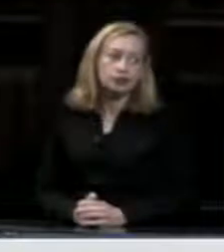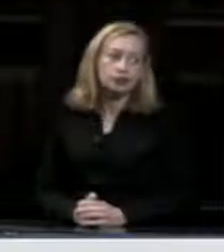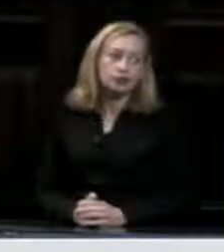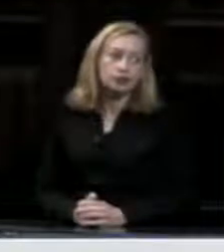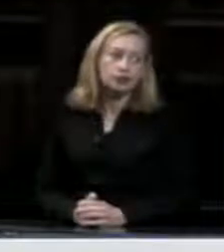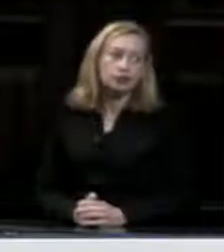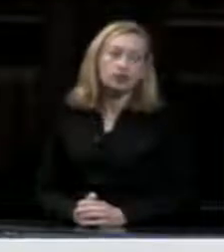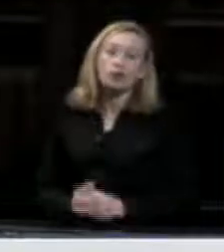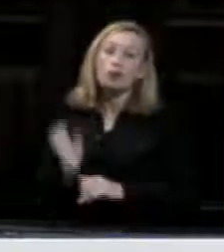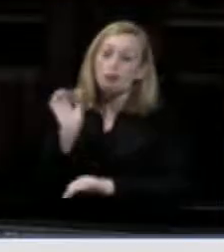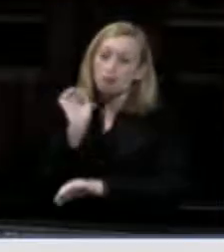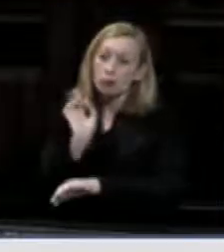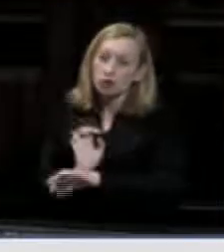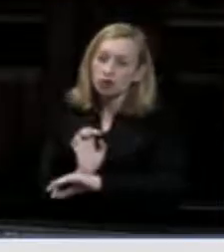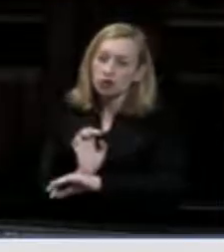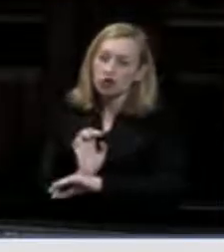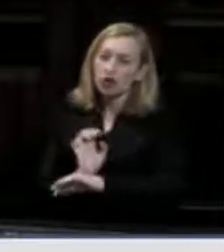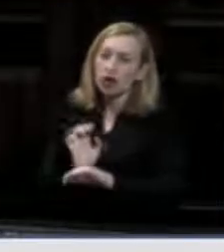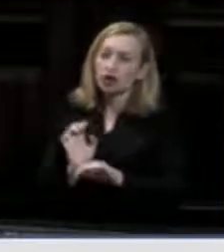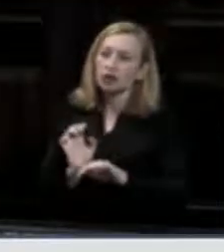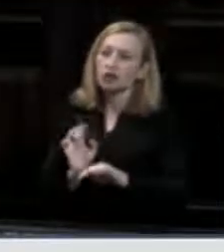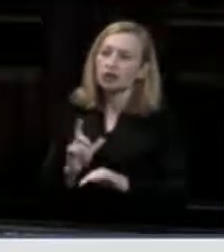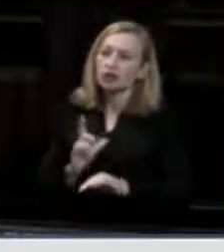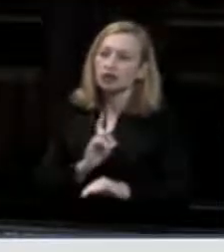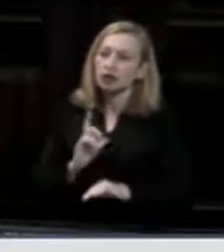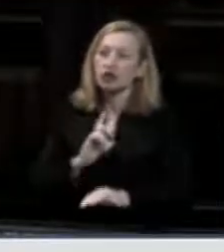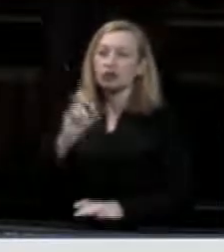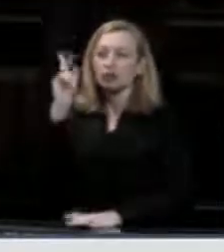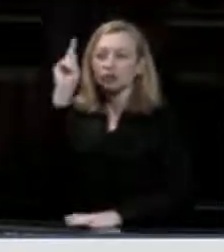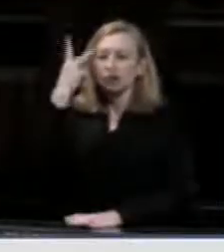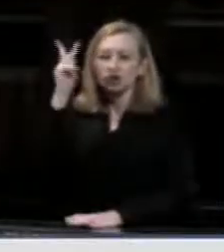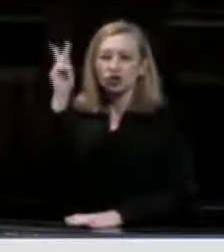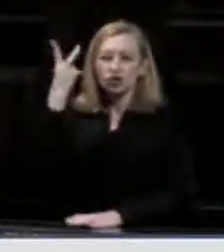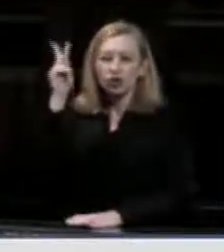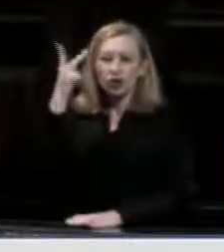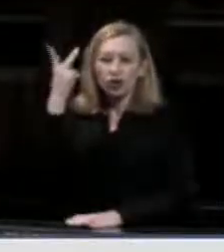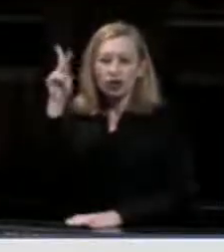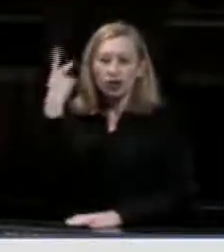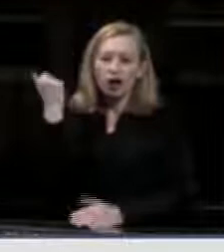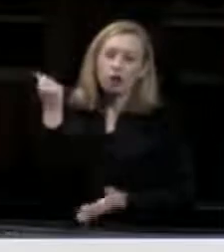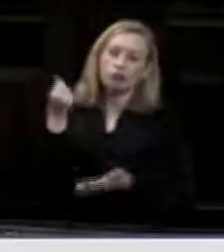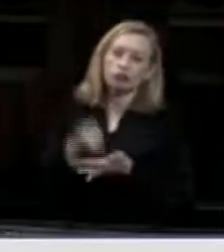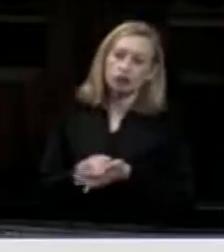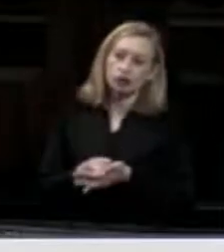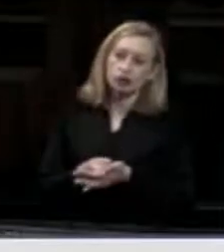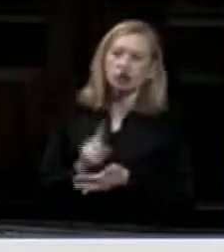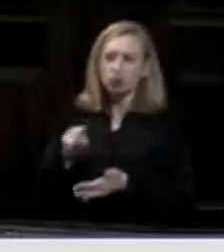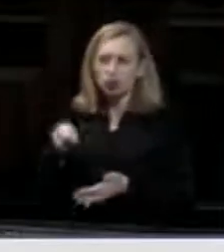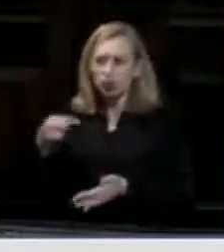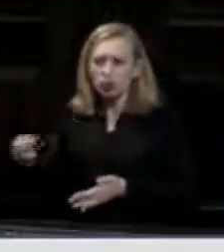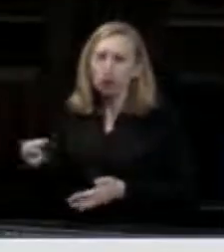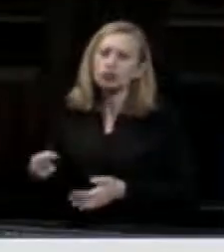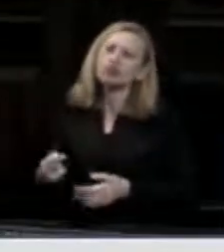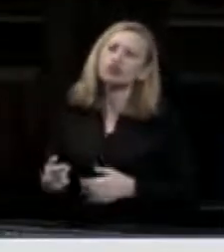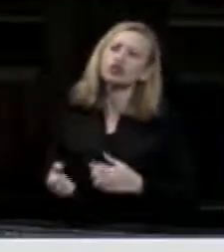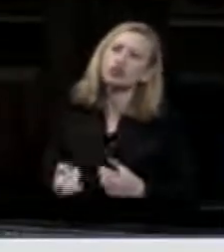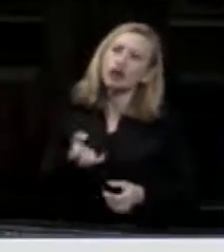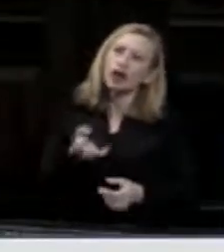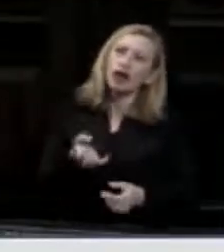papel histórico a cumprir. Tem outros que